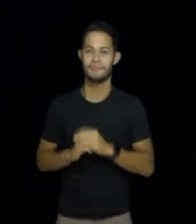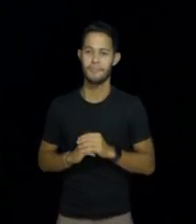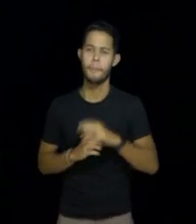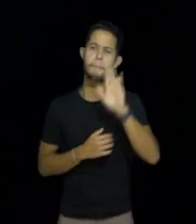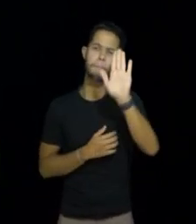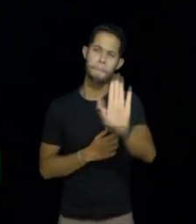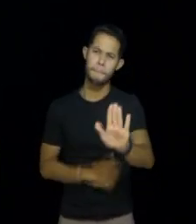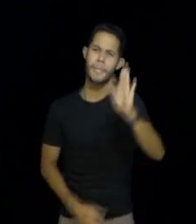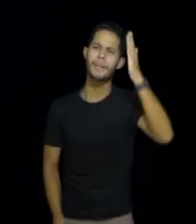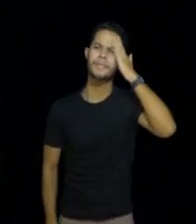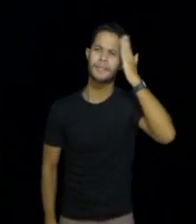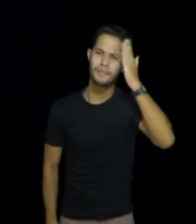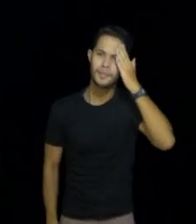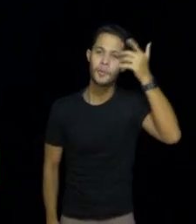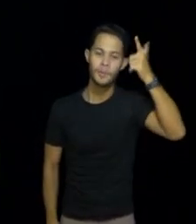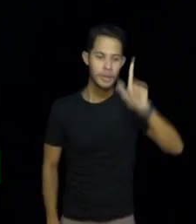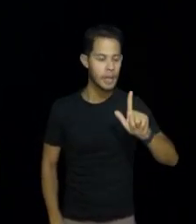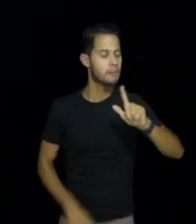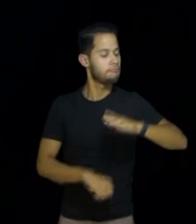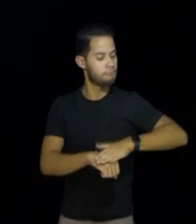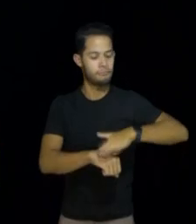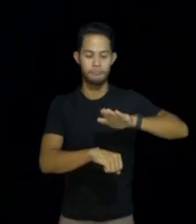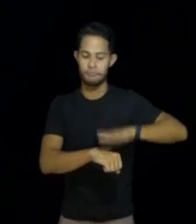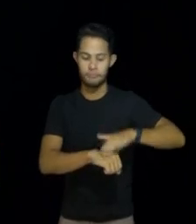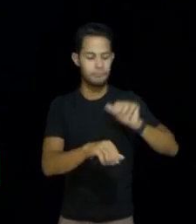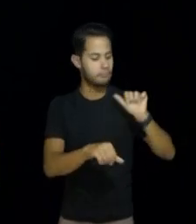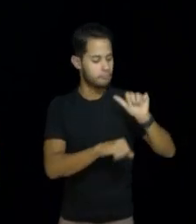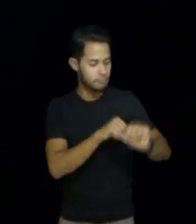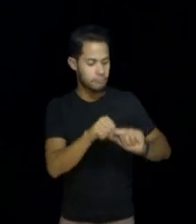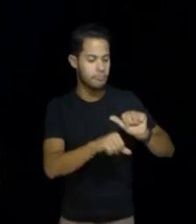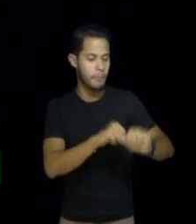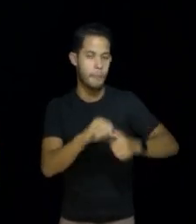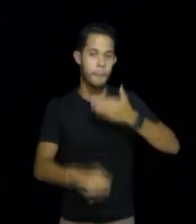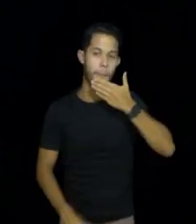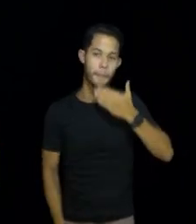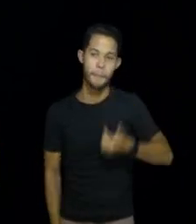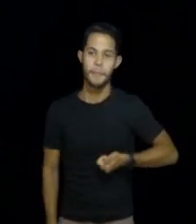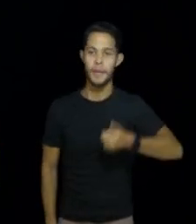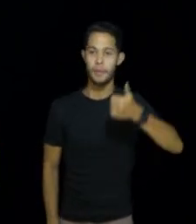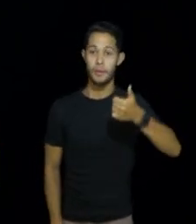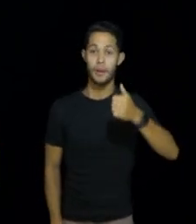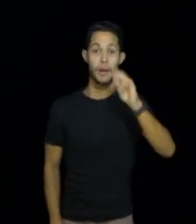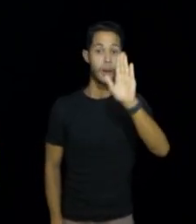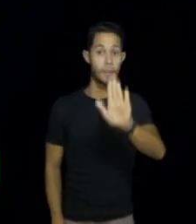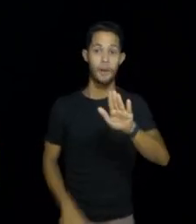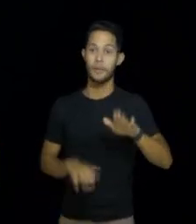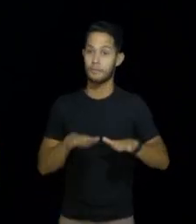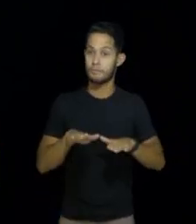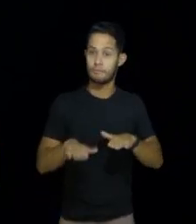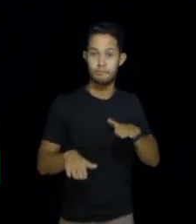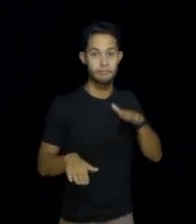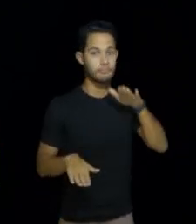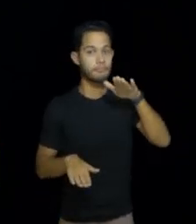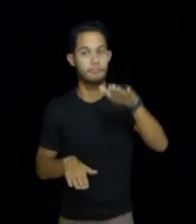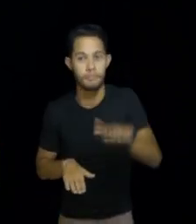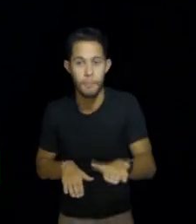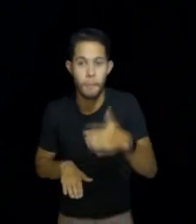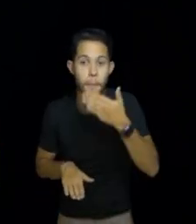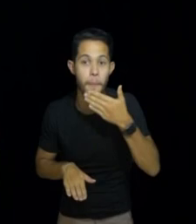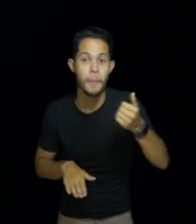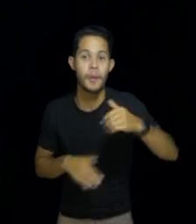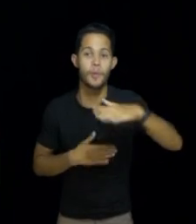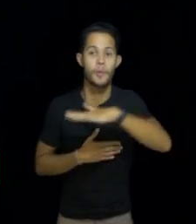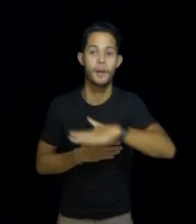Mais para Pomerode, mais para o nosso Estado. E para dar esse próximo passo no mercado de turismo brasileiro,